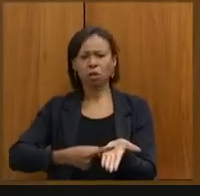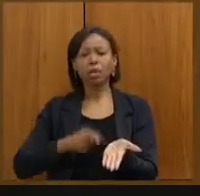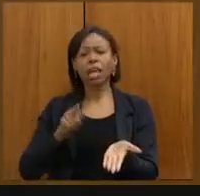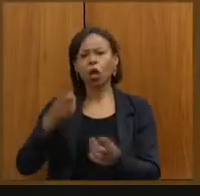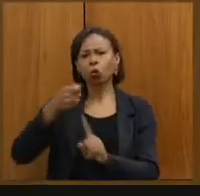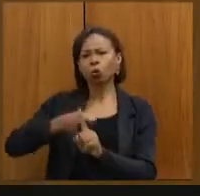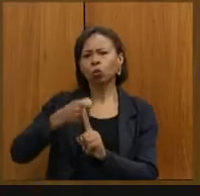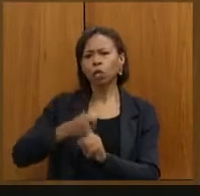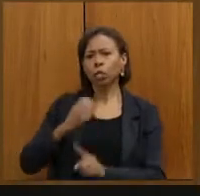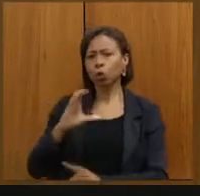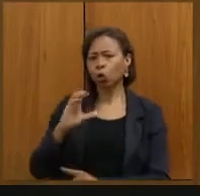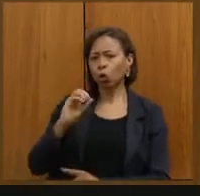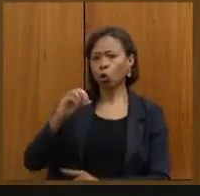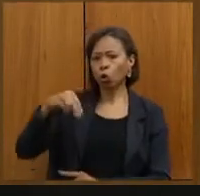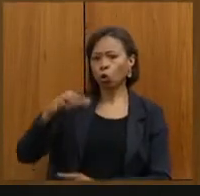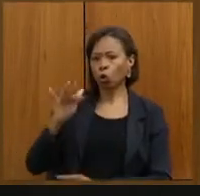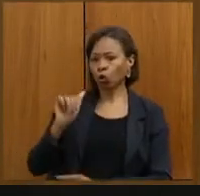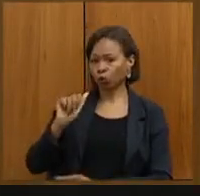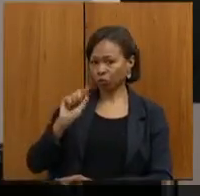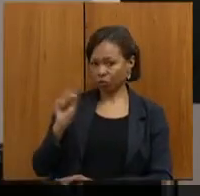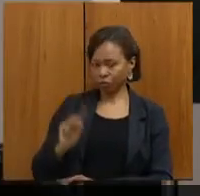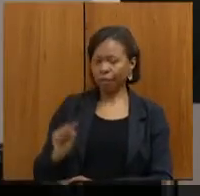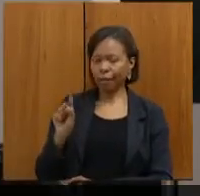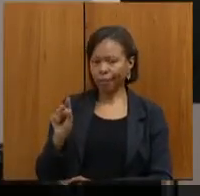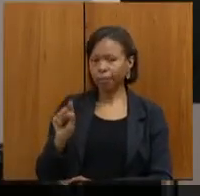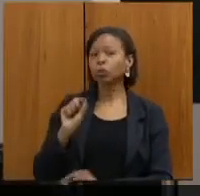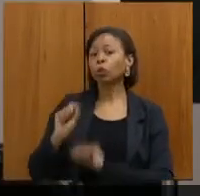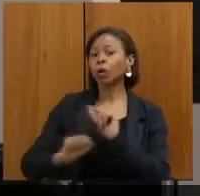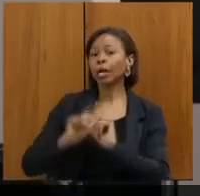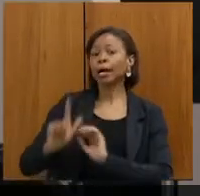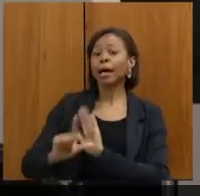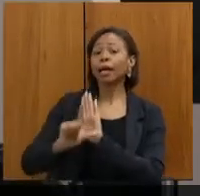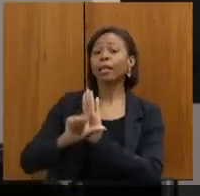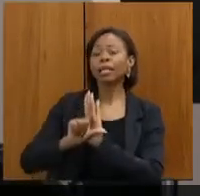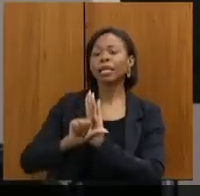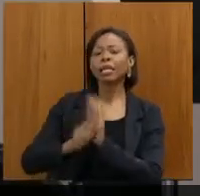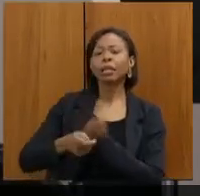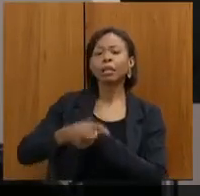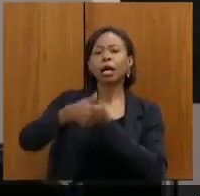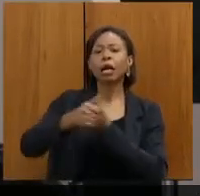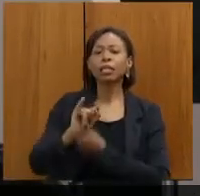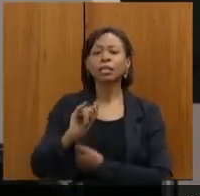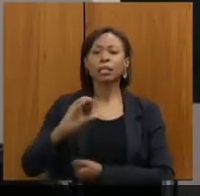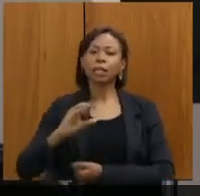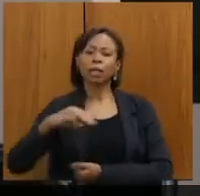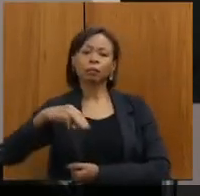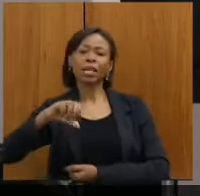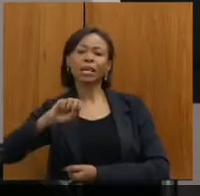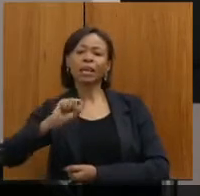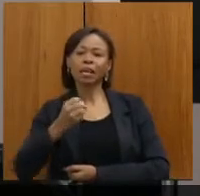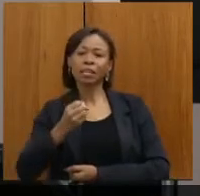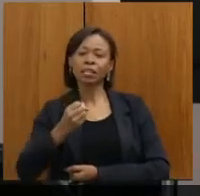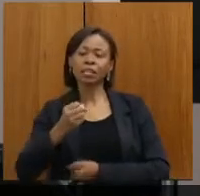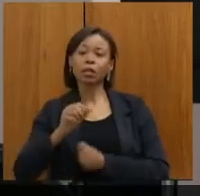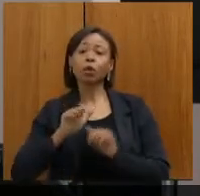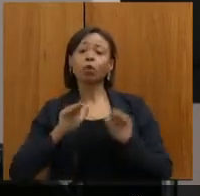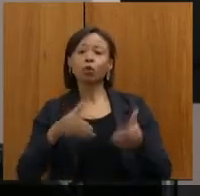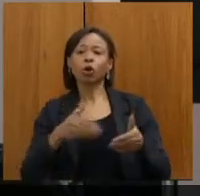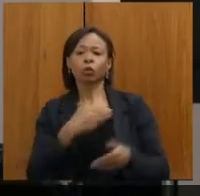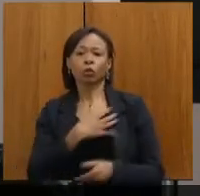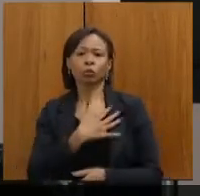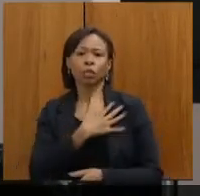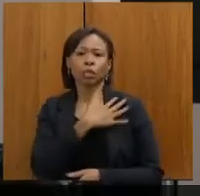confaz para que até lei aprovada que concede a isenção de ICMS é para os militares